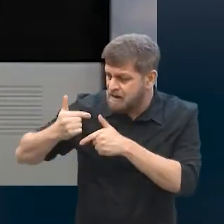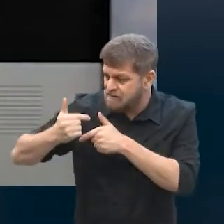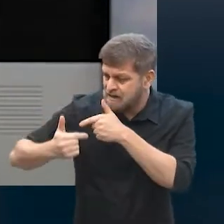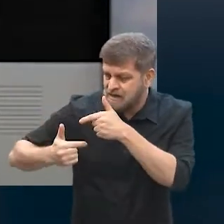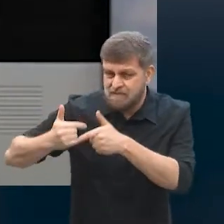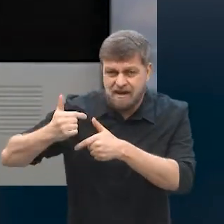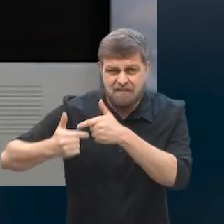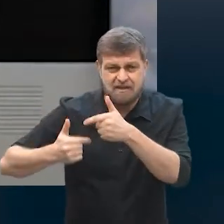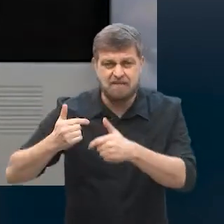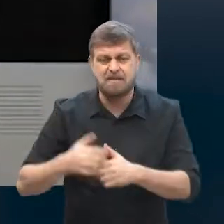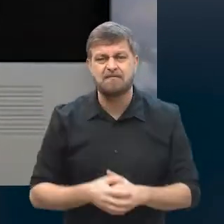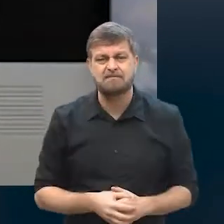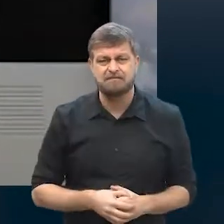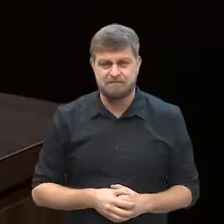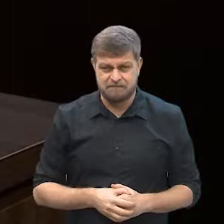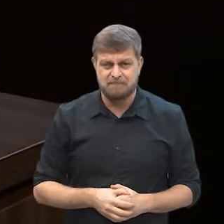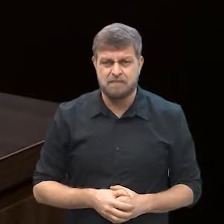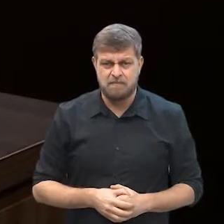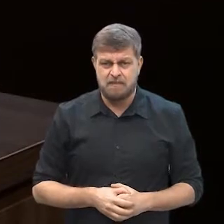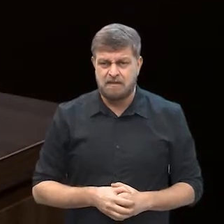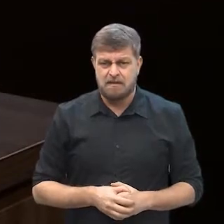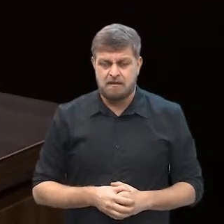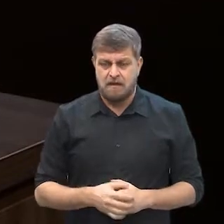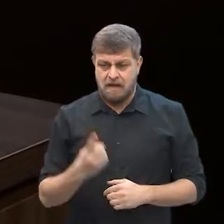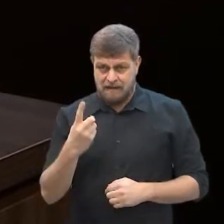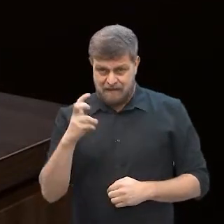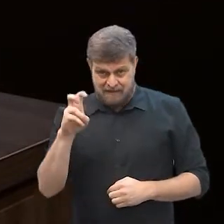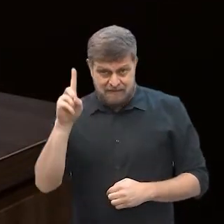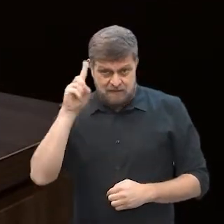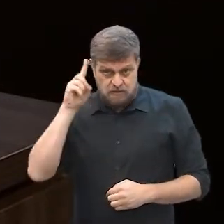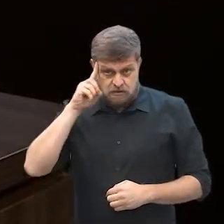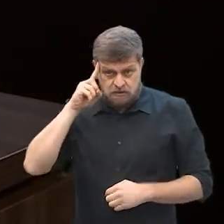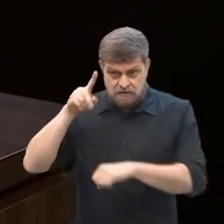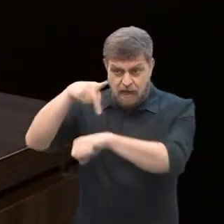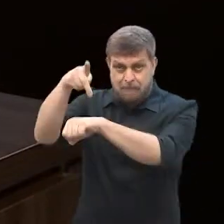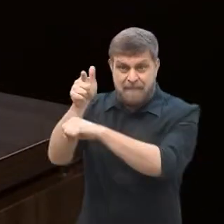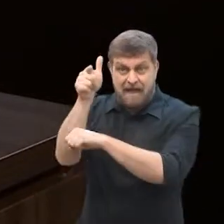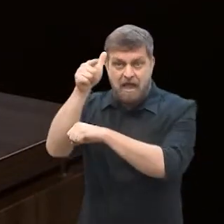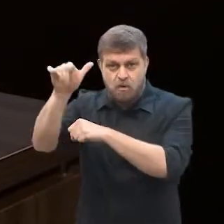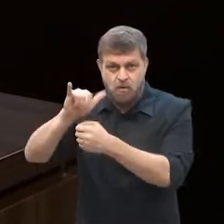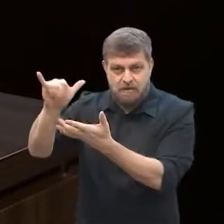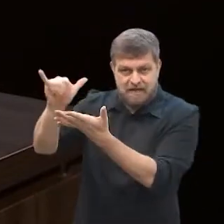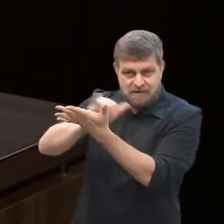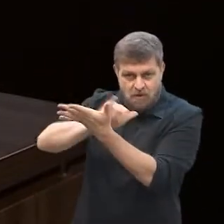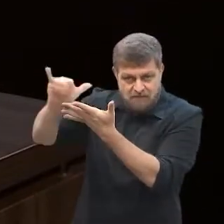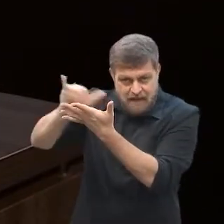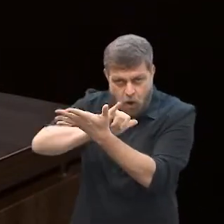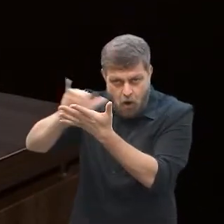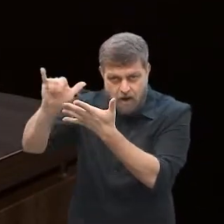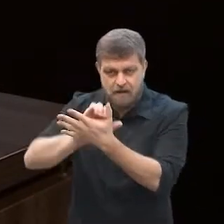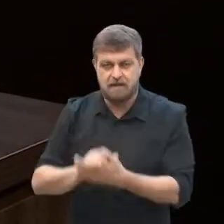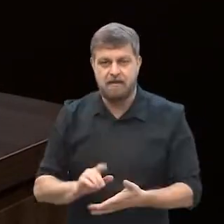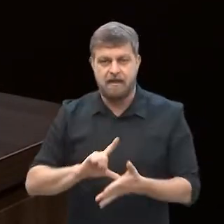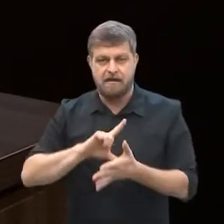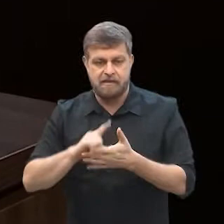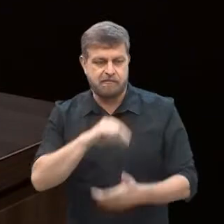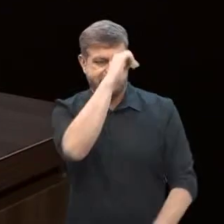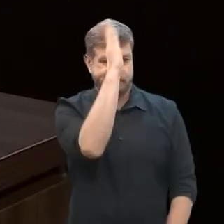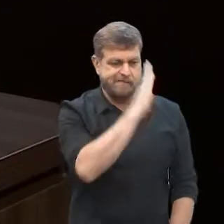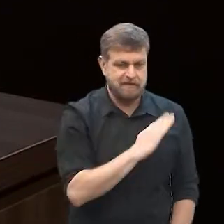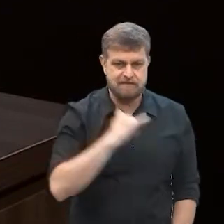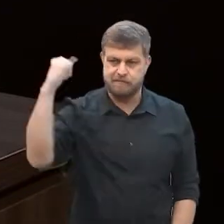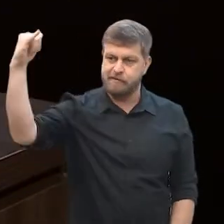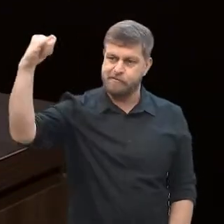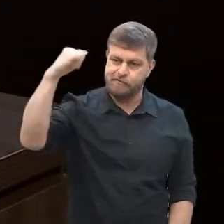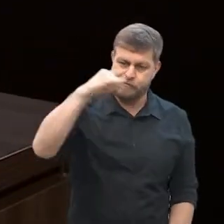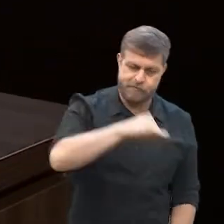ainda no final, eu ficava 15 dias fora do Brasil, ficava em Nova York, 15 dias em Nova York, 15 dias no